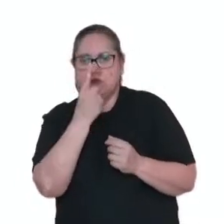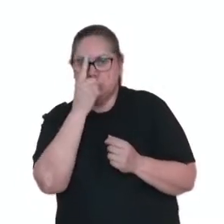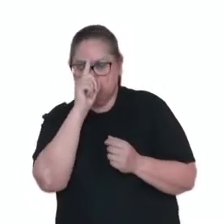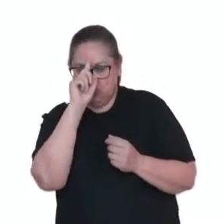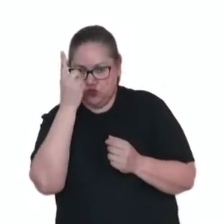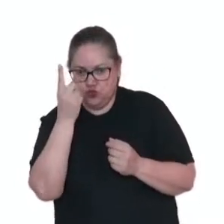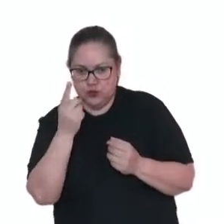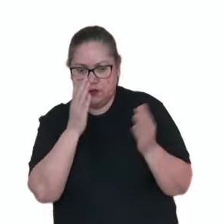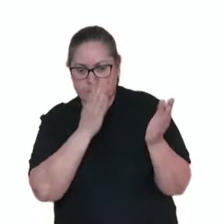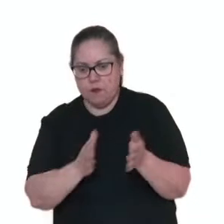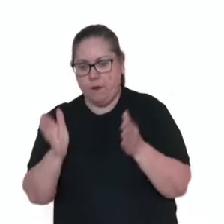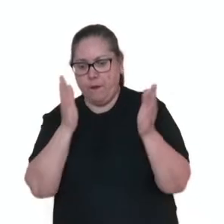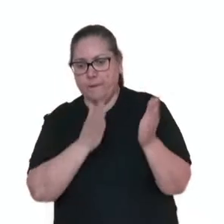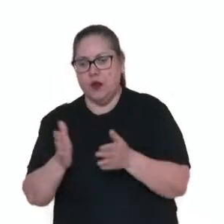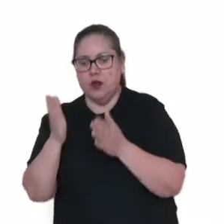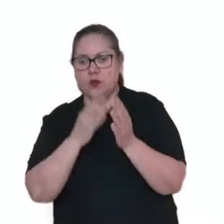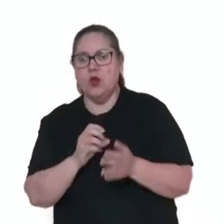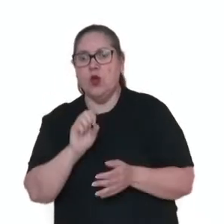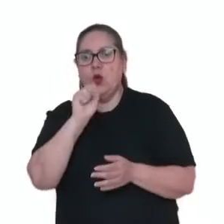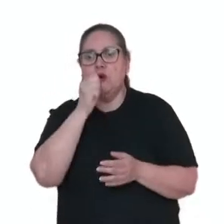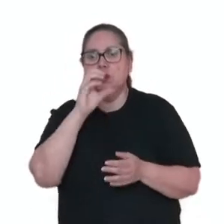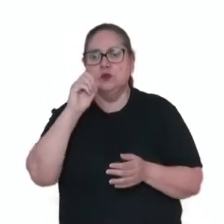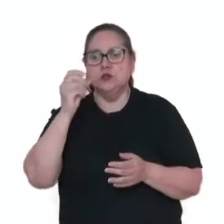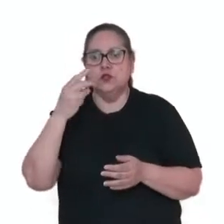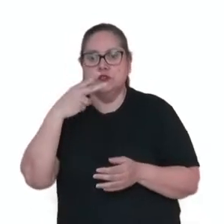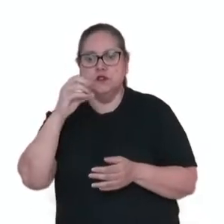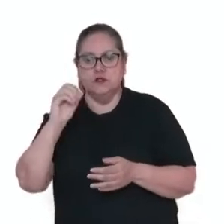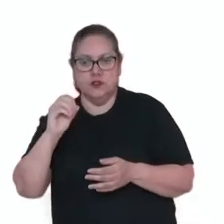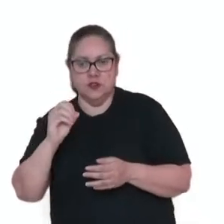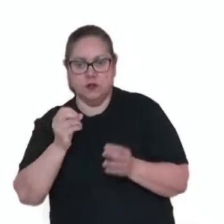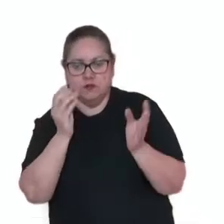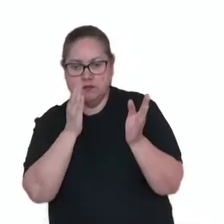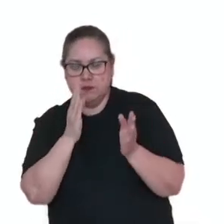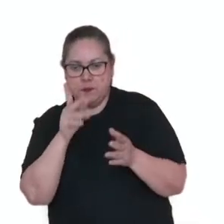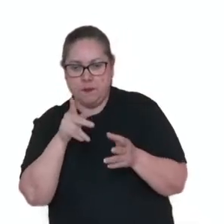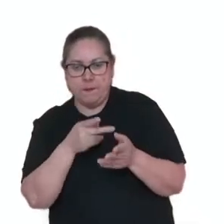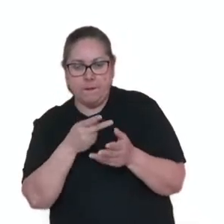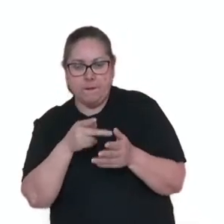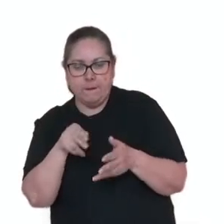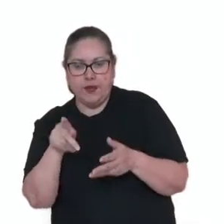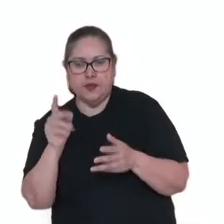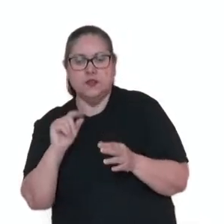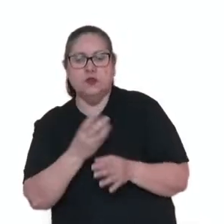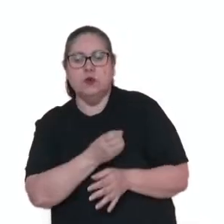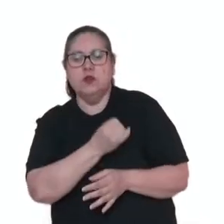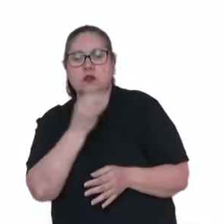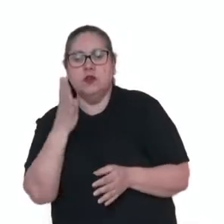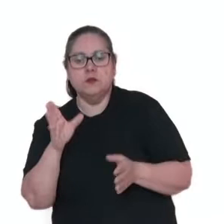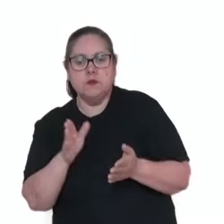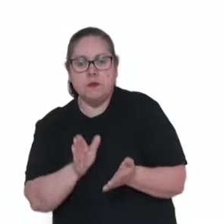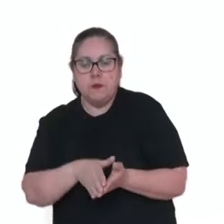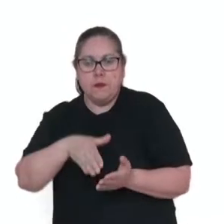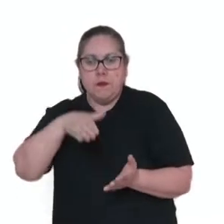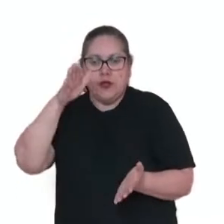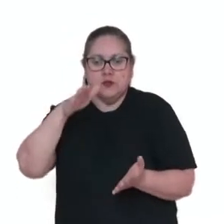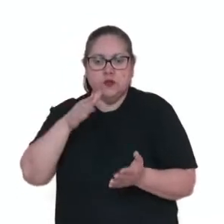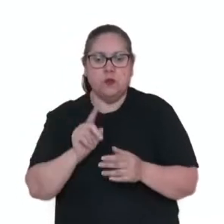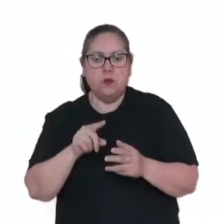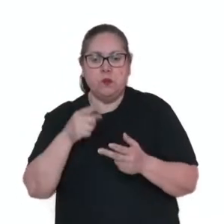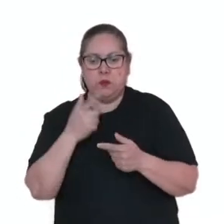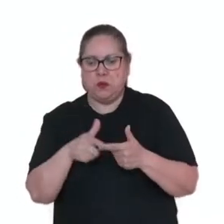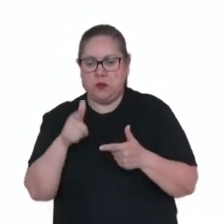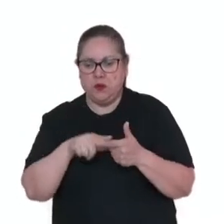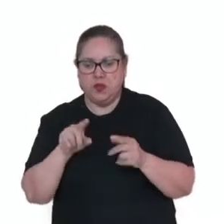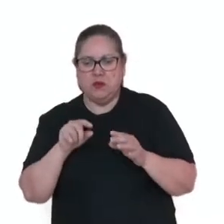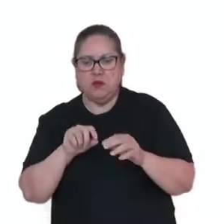dia sejam produzidas 820 peças, qual será a quantidade máxima de peças com